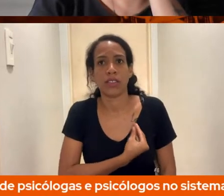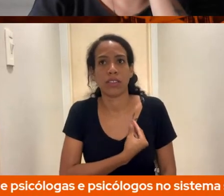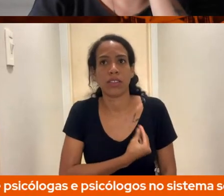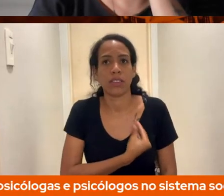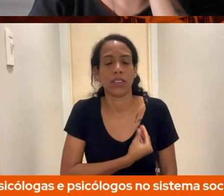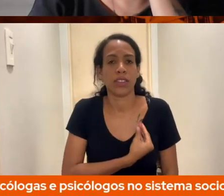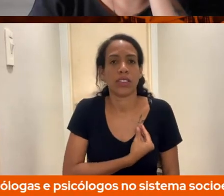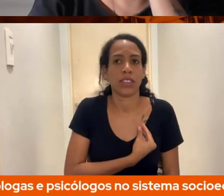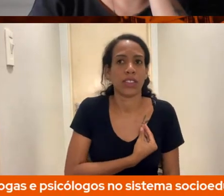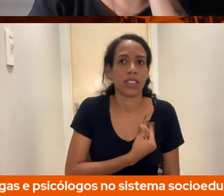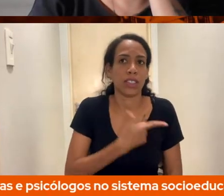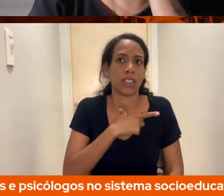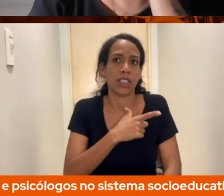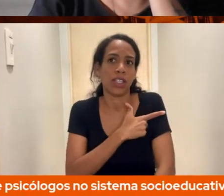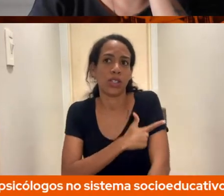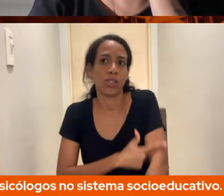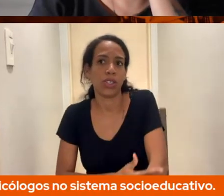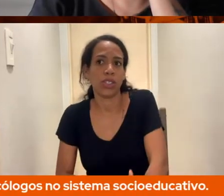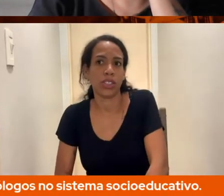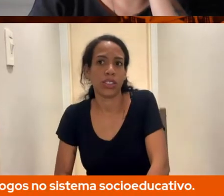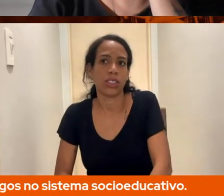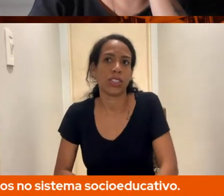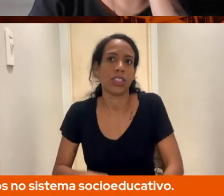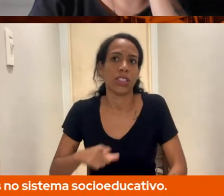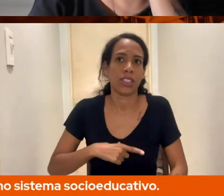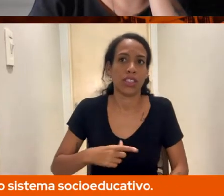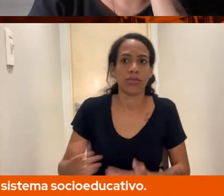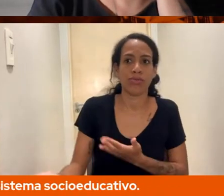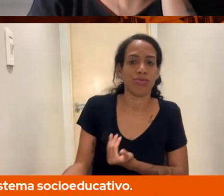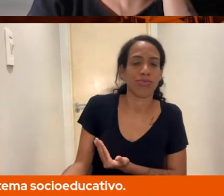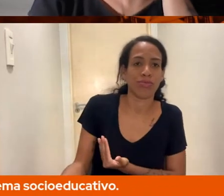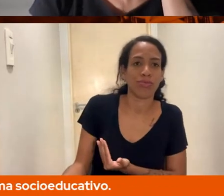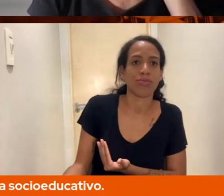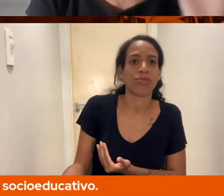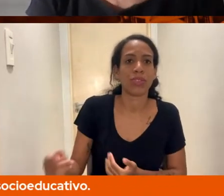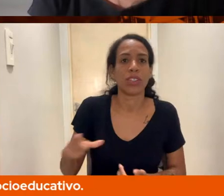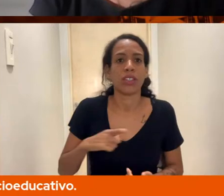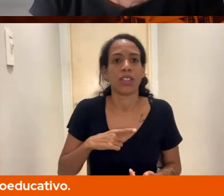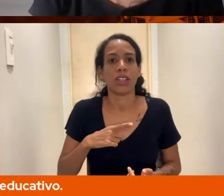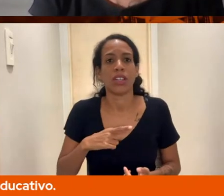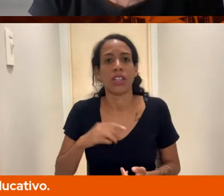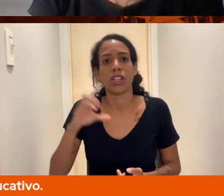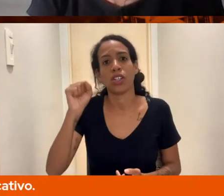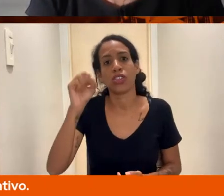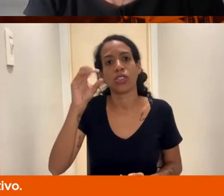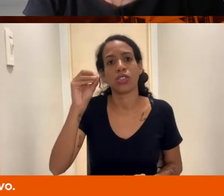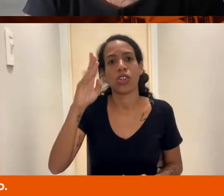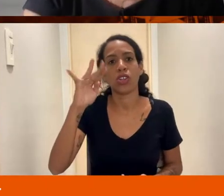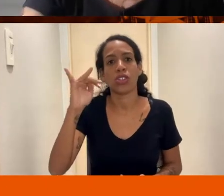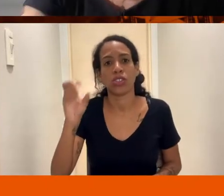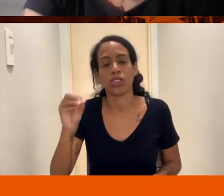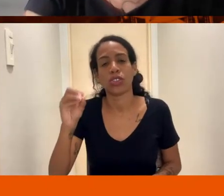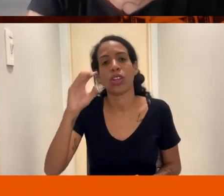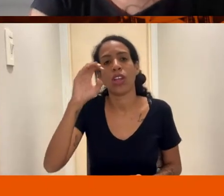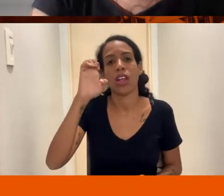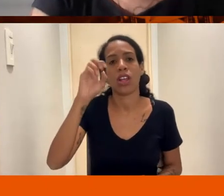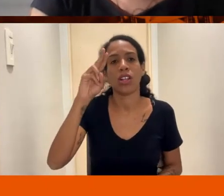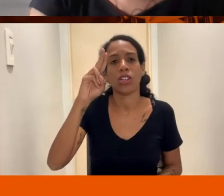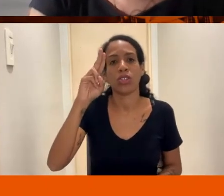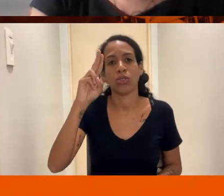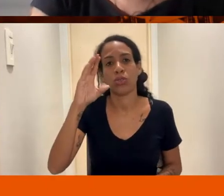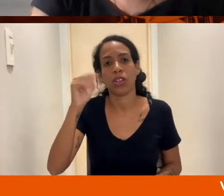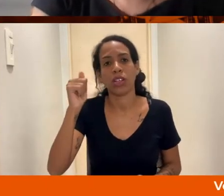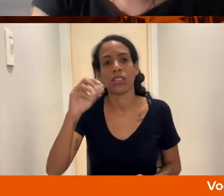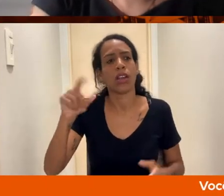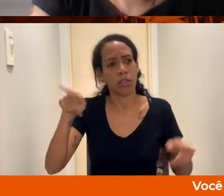em socioeducação de adolescente, a gente precisa falar de socioeducação também da nossa sociedade mesmo, né? Que